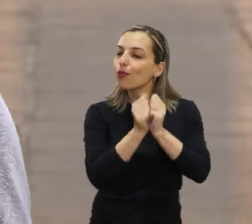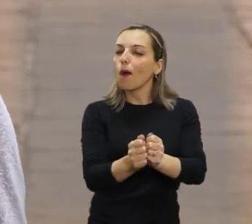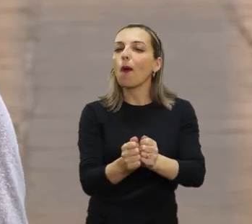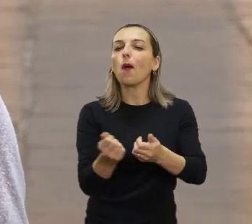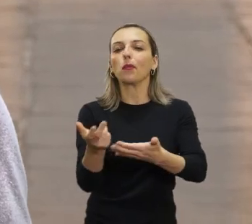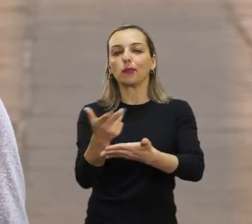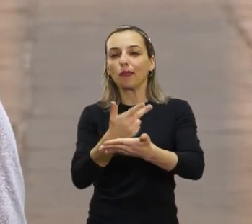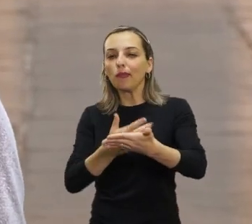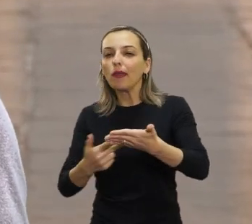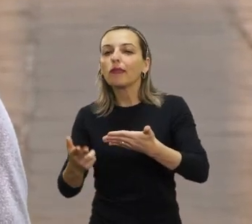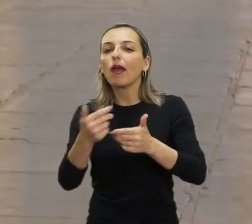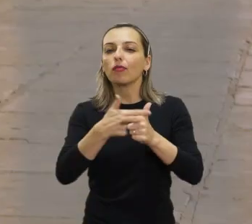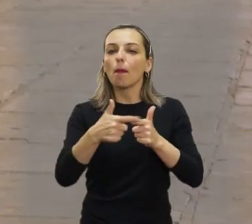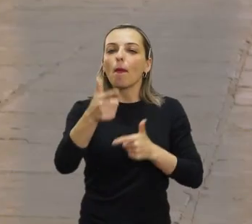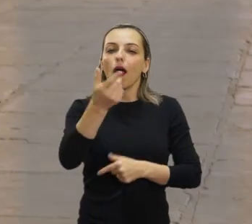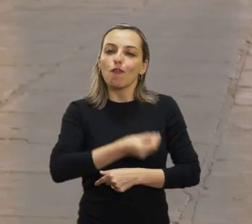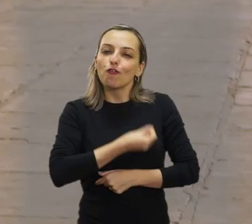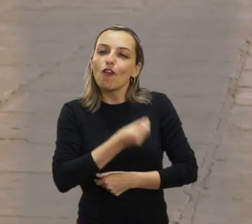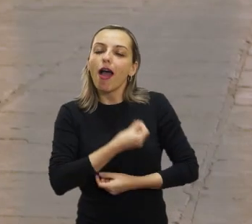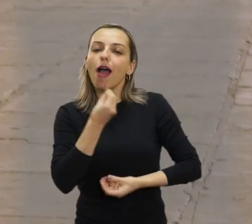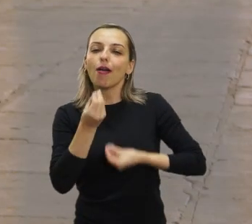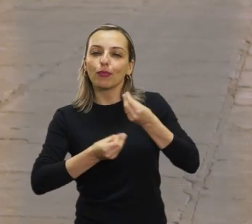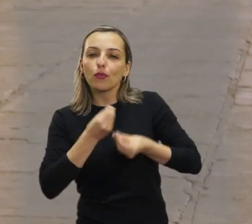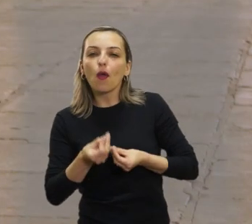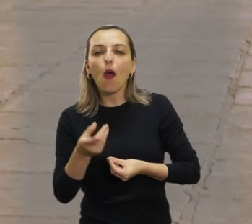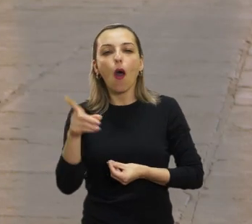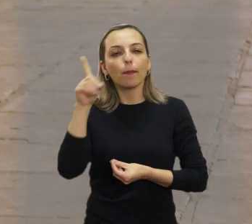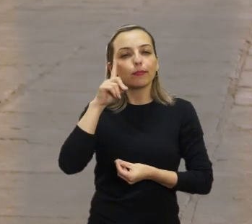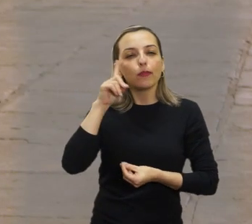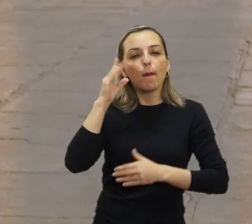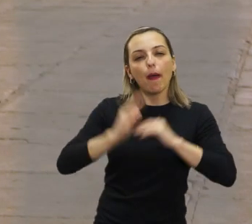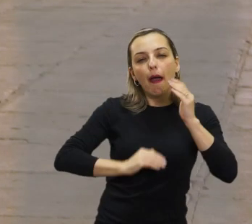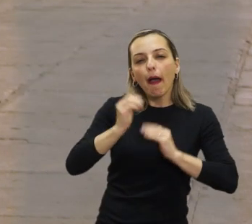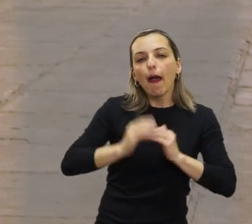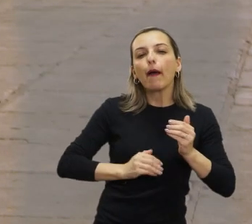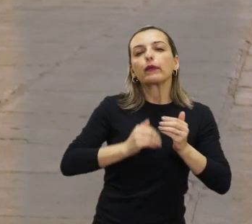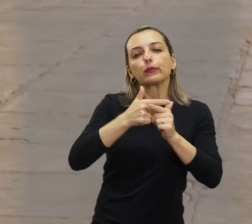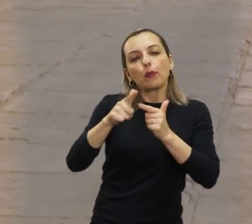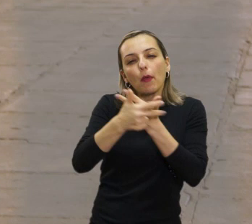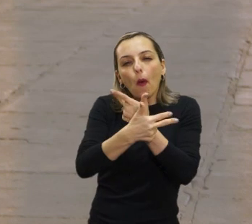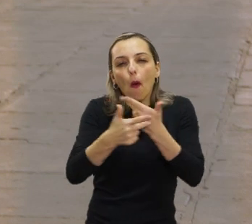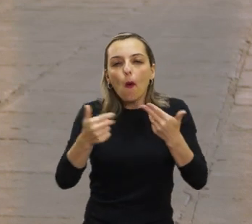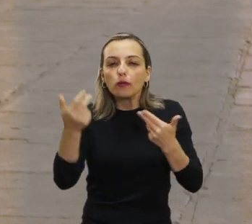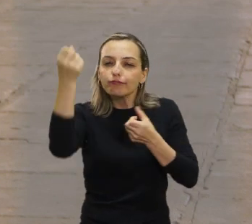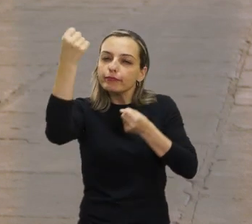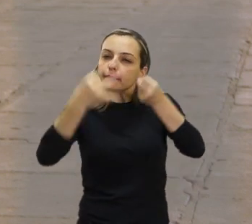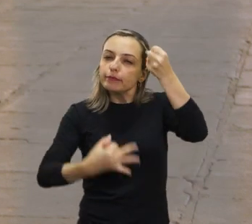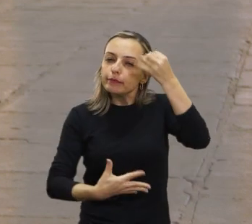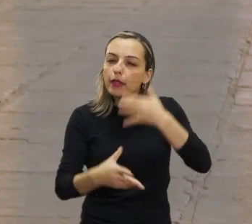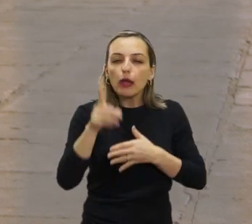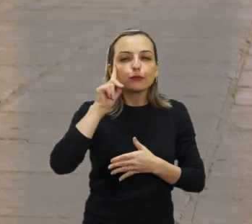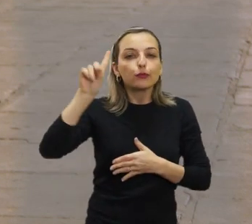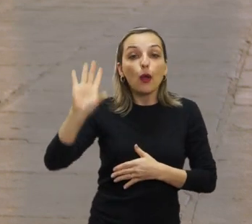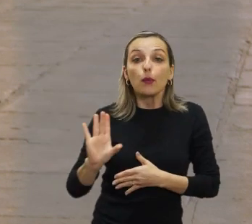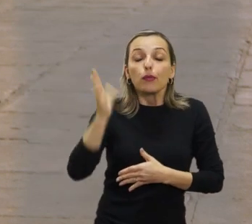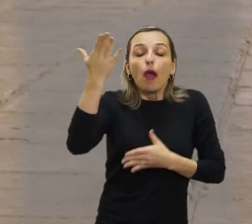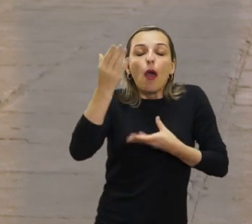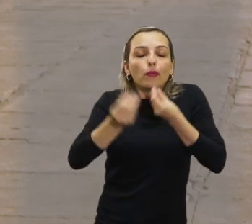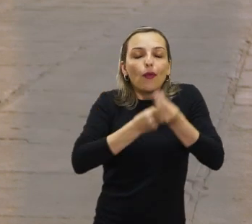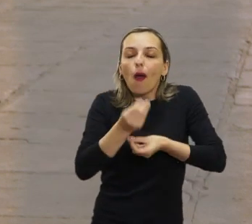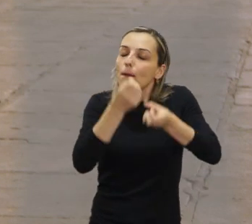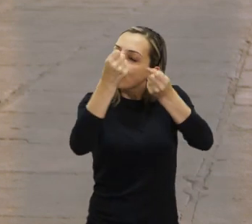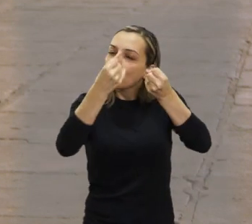era uma forma da gente estar junto. Fazia desenhos para falar sobre o cotidiano, sobre a rotina, sobre o que estava acontecendo, para explicar um